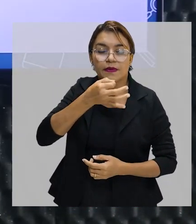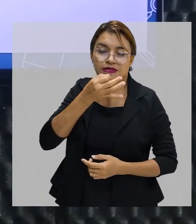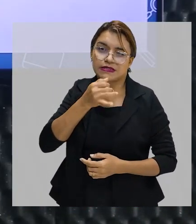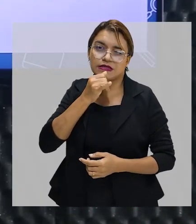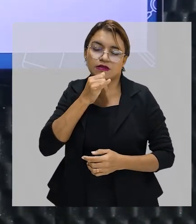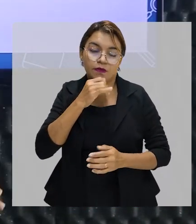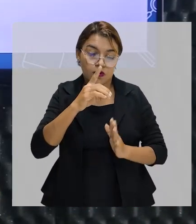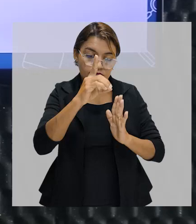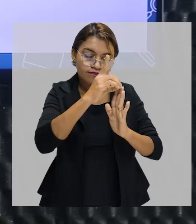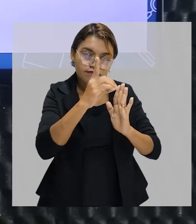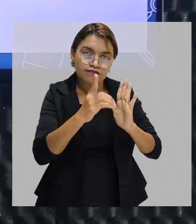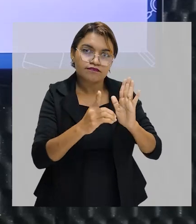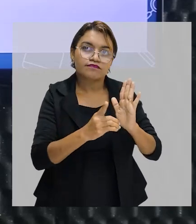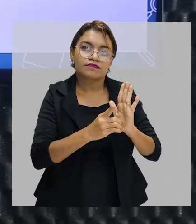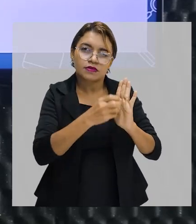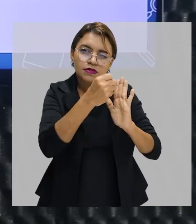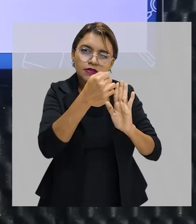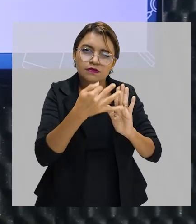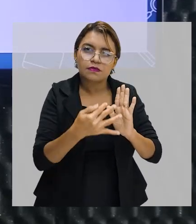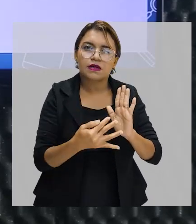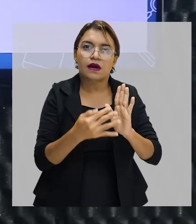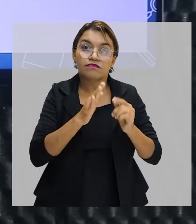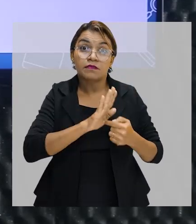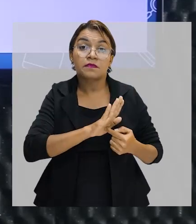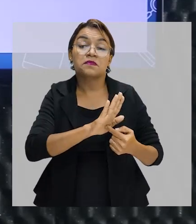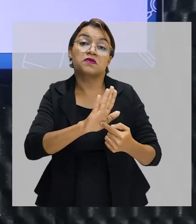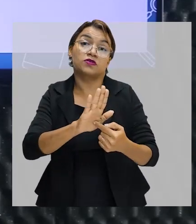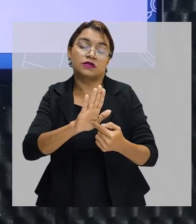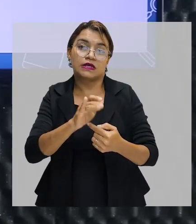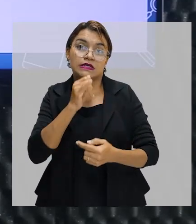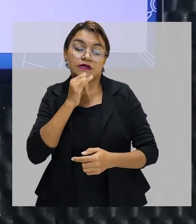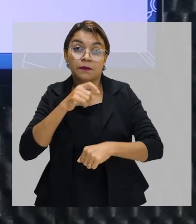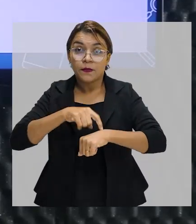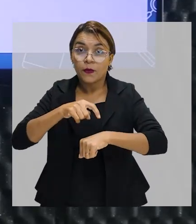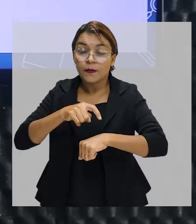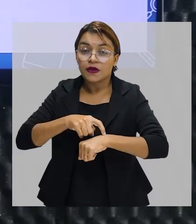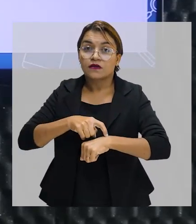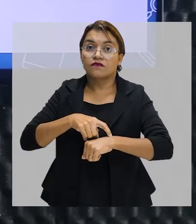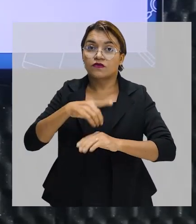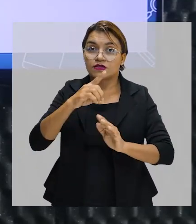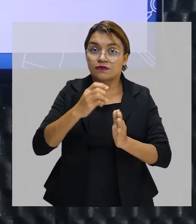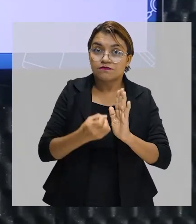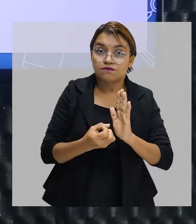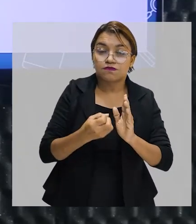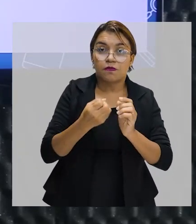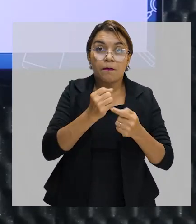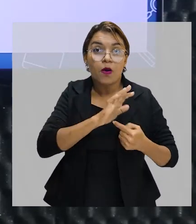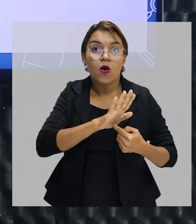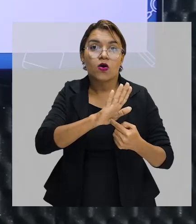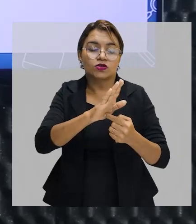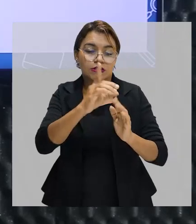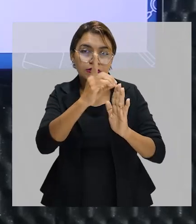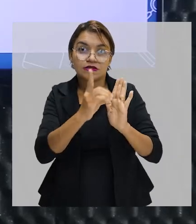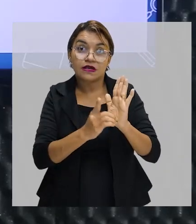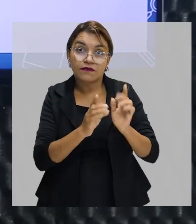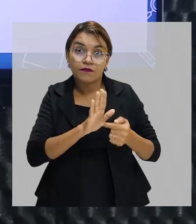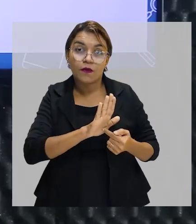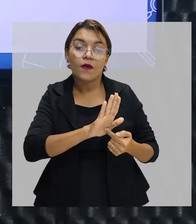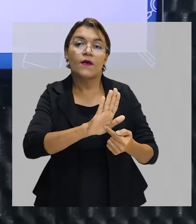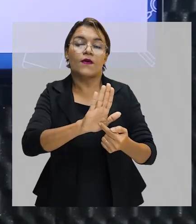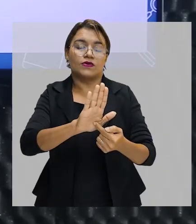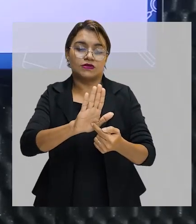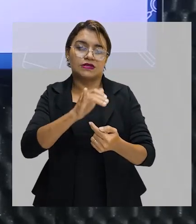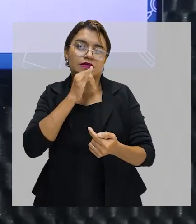dissertar argumentando, tá bom? Então, quando você disserta, você vai expor. Então, quando